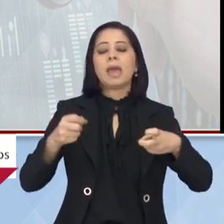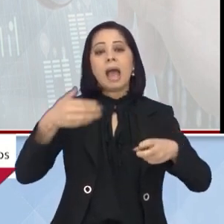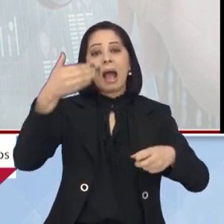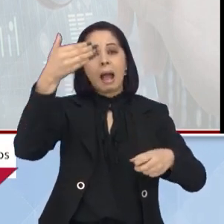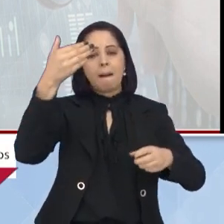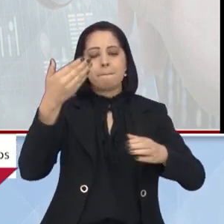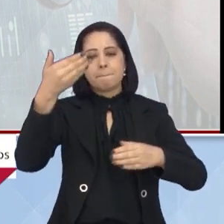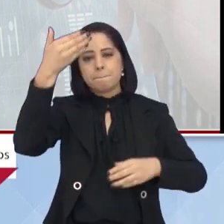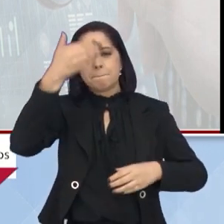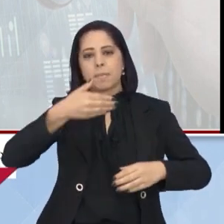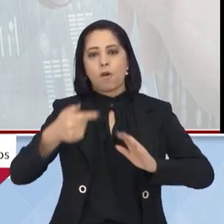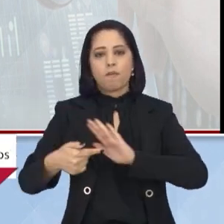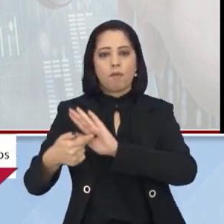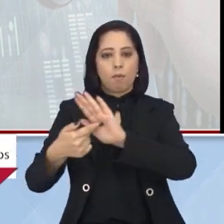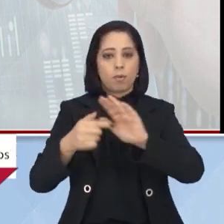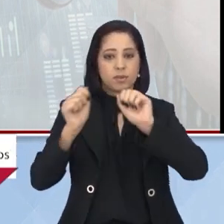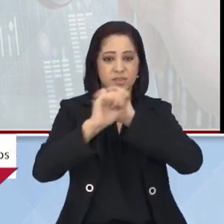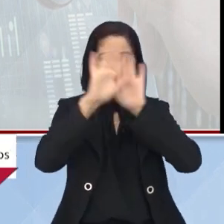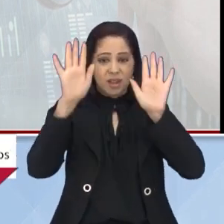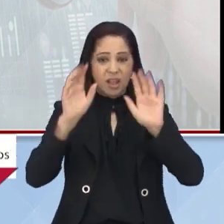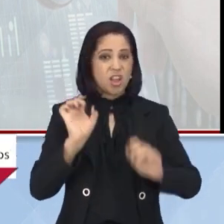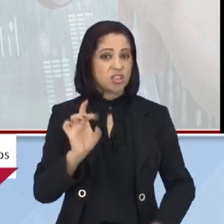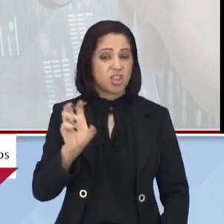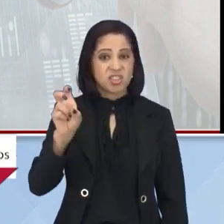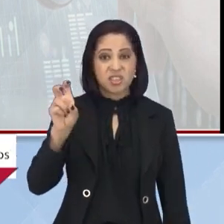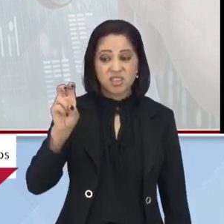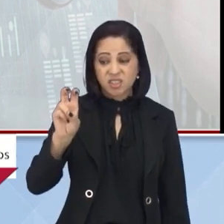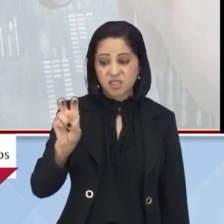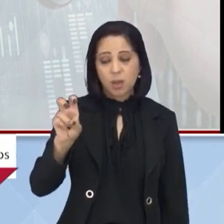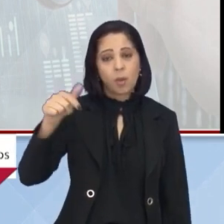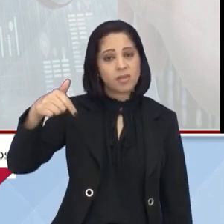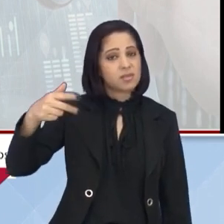de todas as prefeituras fiscalizadas é de 57%